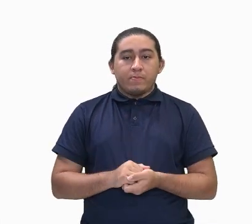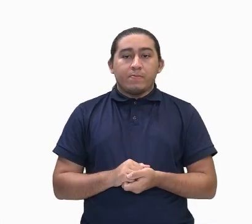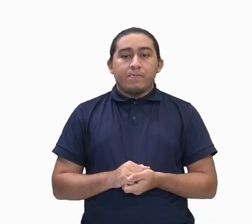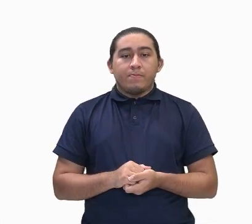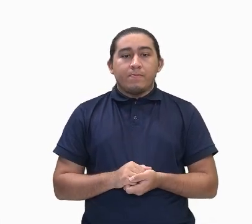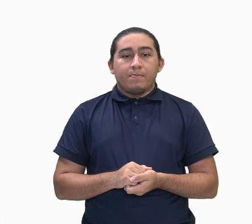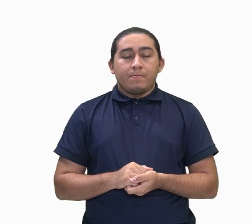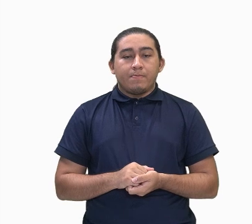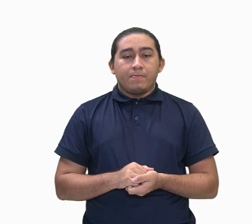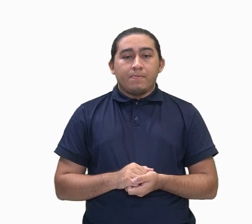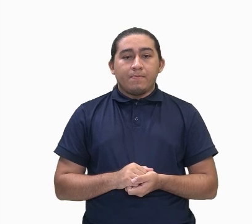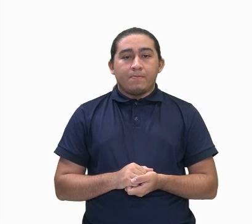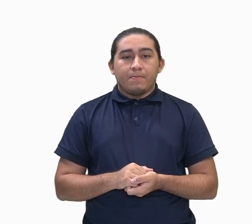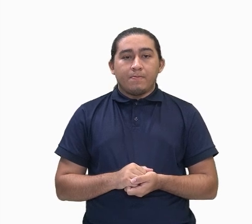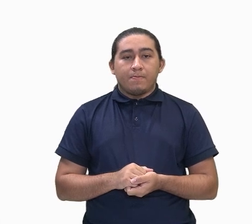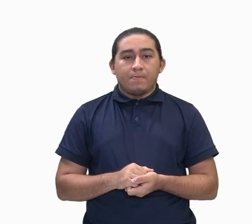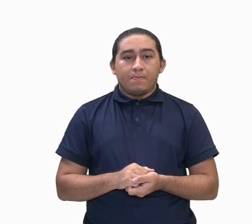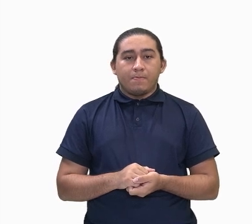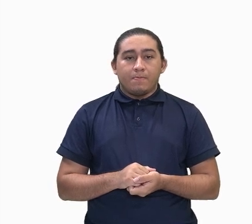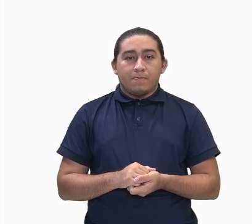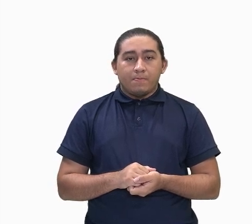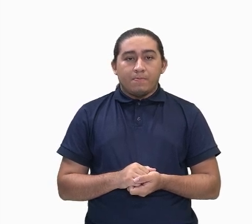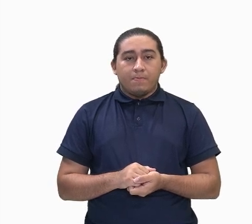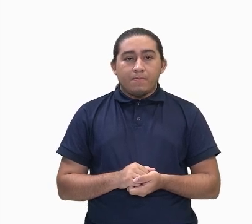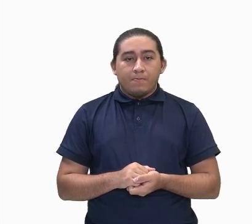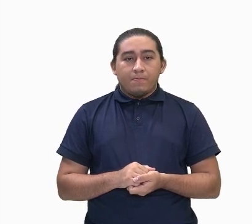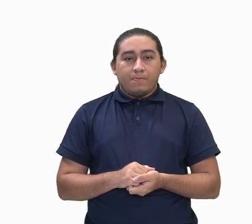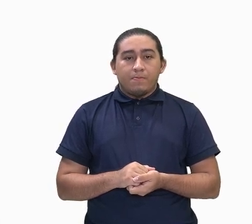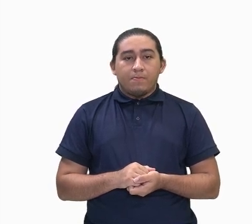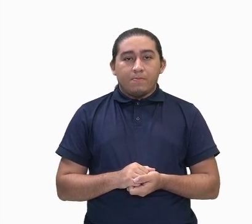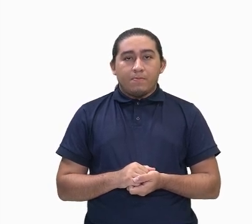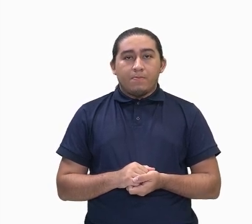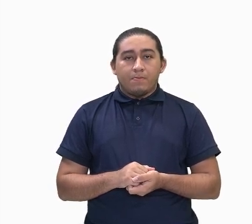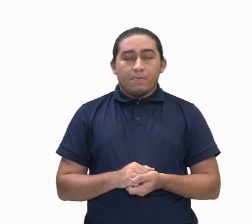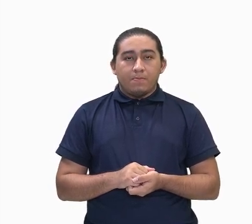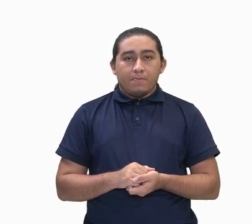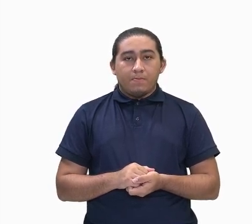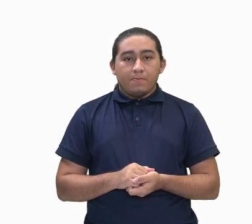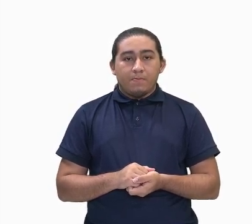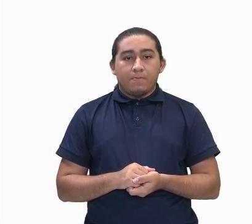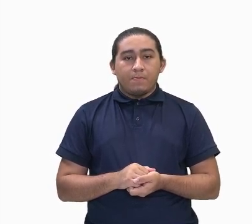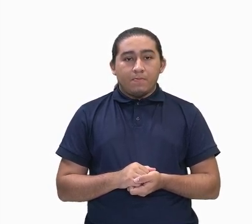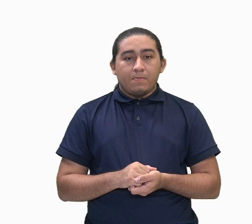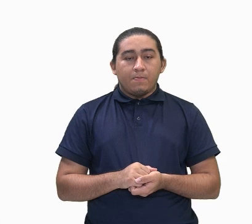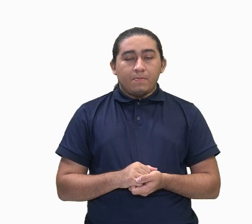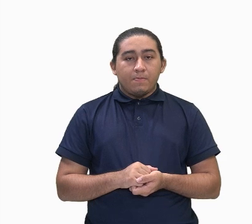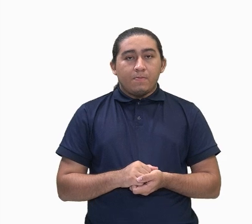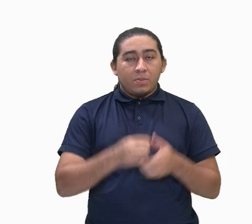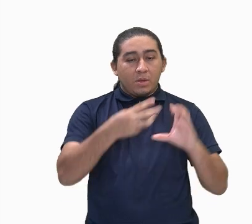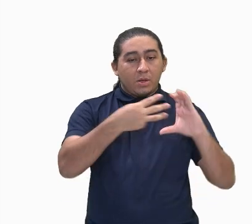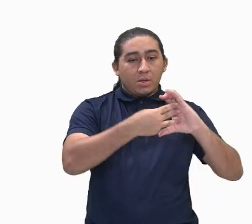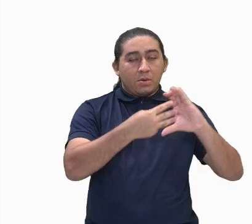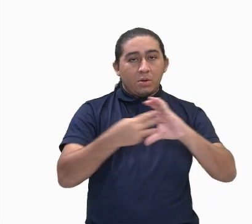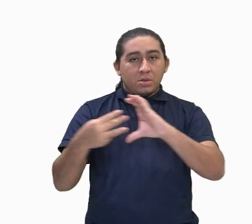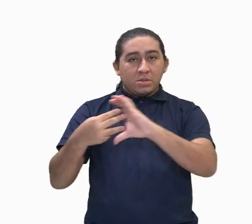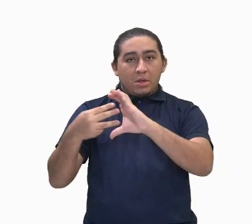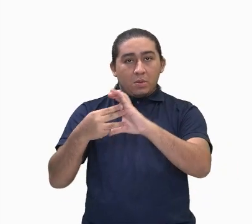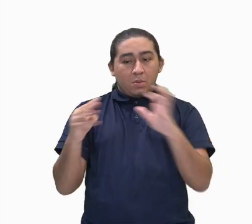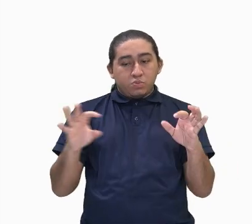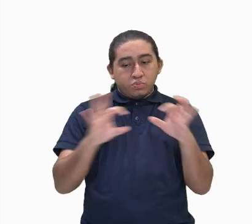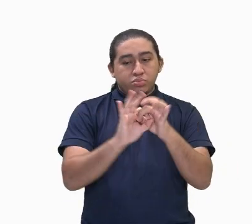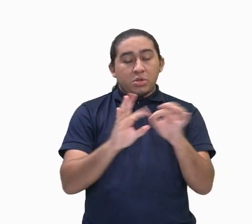né, conjuntivo, ele vai fazer uma ligação entre essas células, né, ou entre esses tecidos, por exemplo. Ele vai fazer